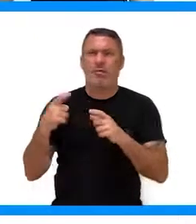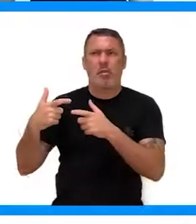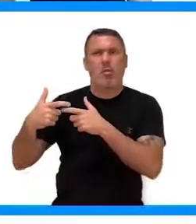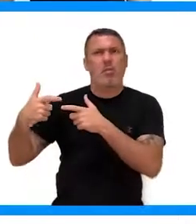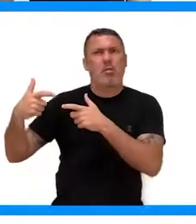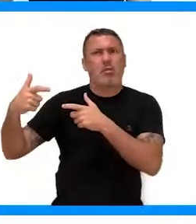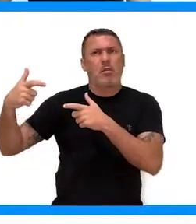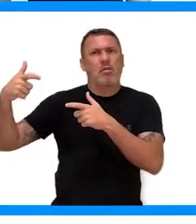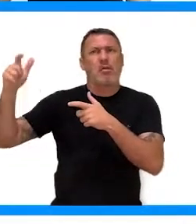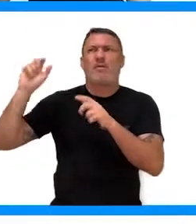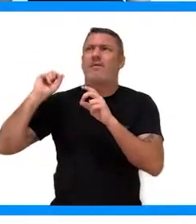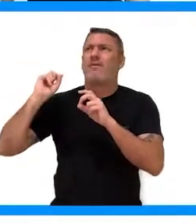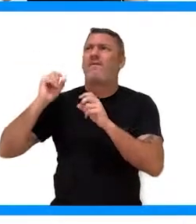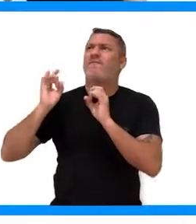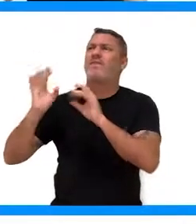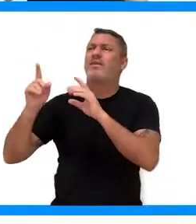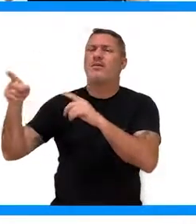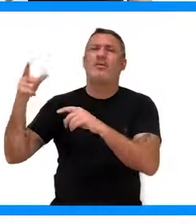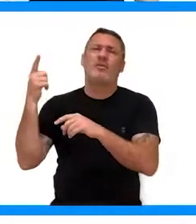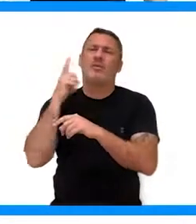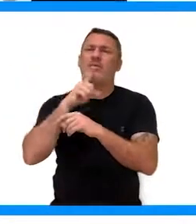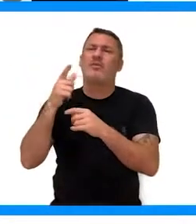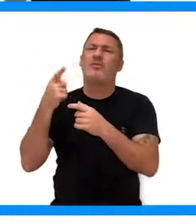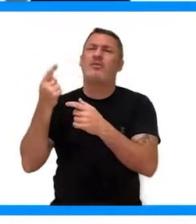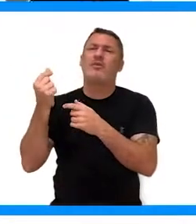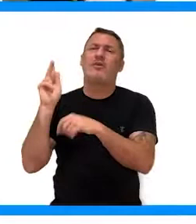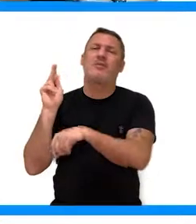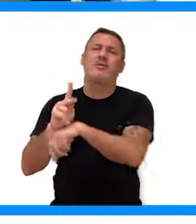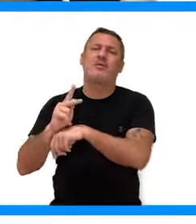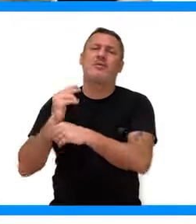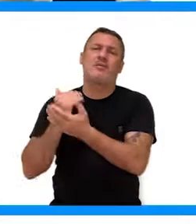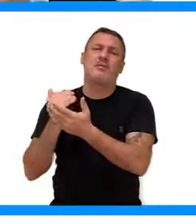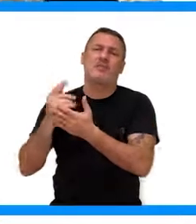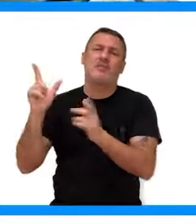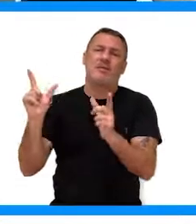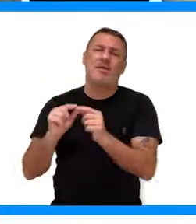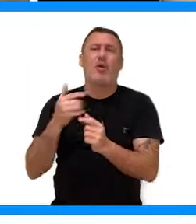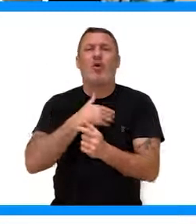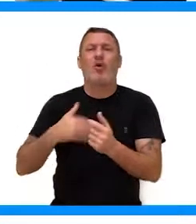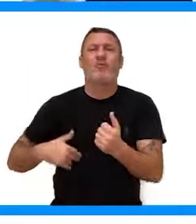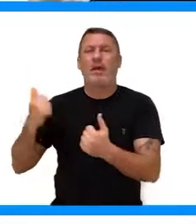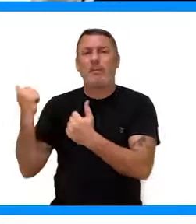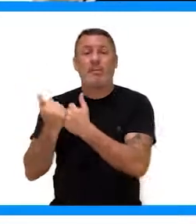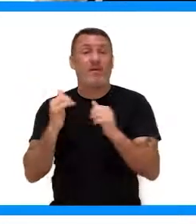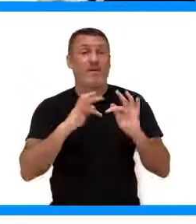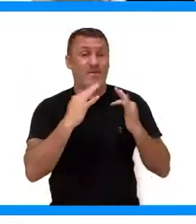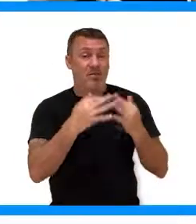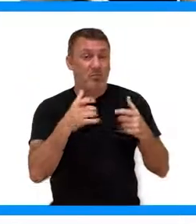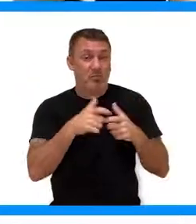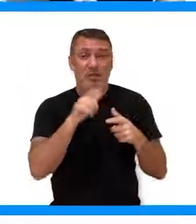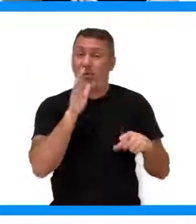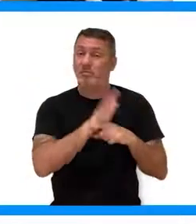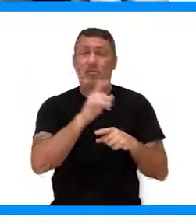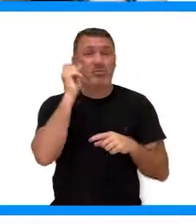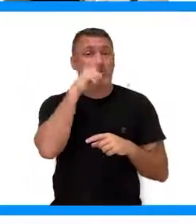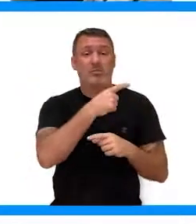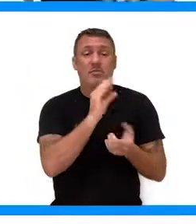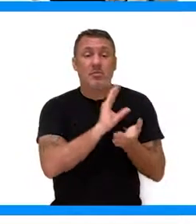vista o crescimento do latifundiário, que tem acesso a linhas especiais de crédito, apoio do governo e por aí